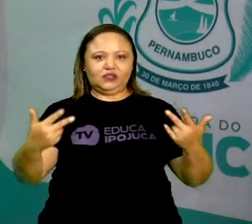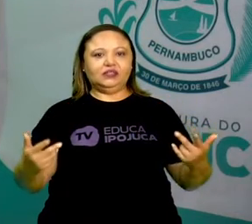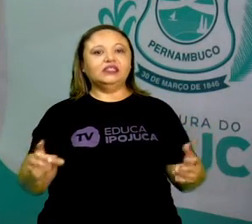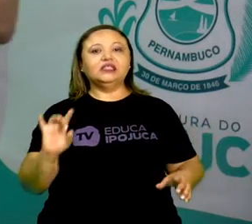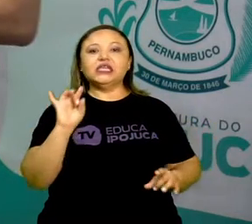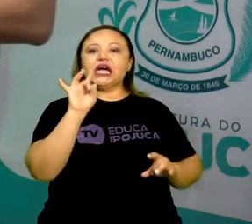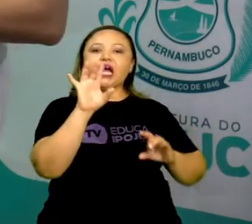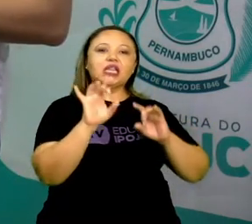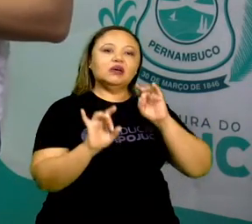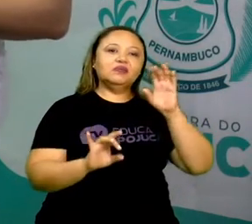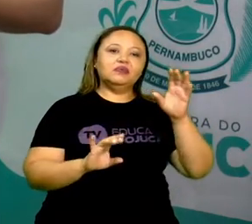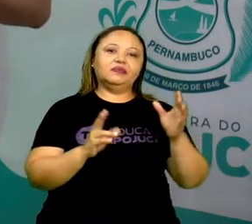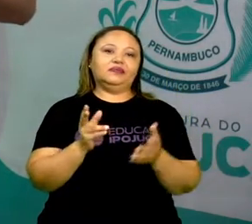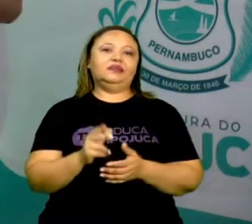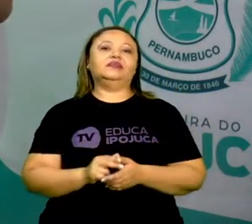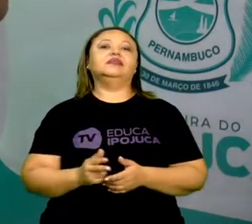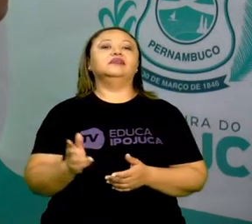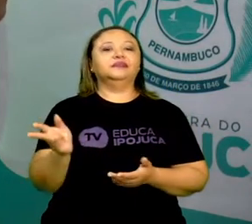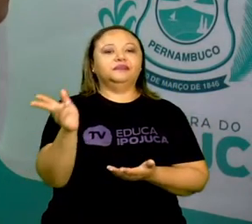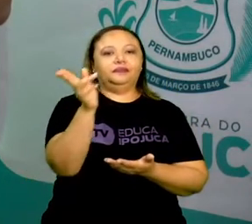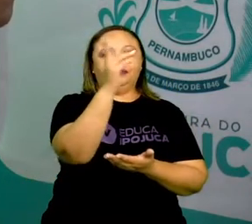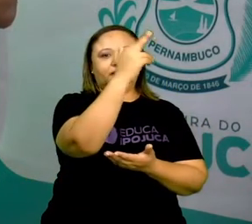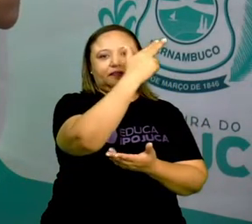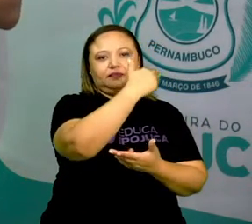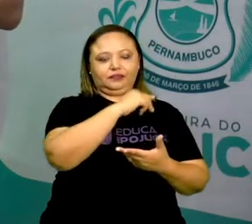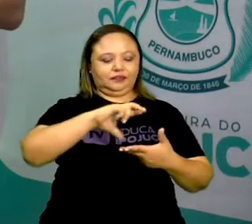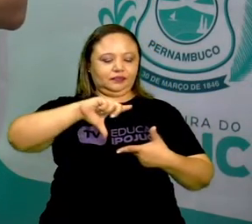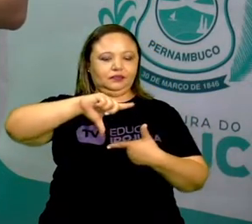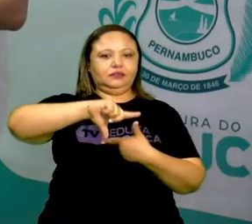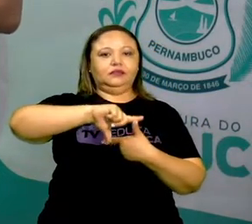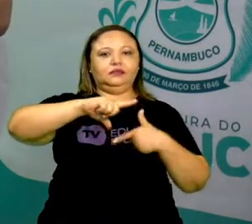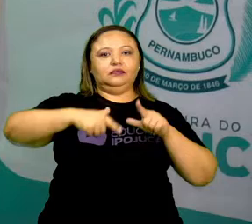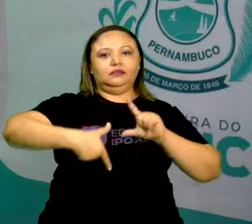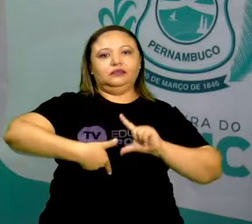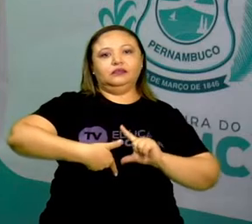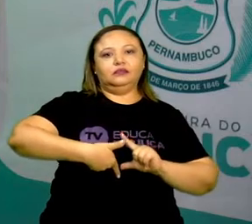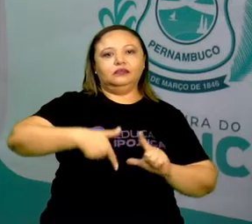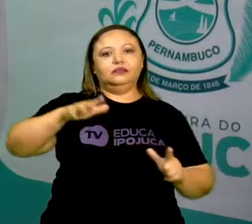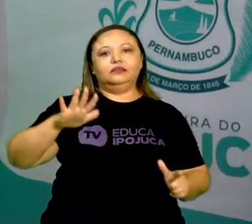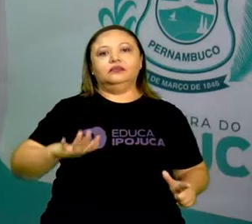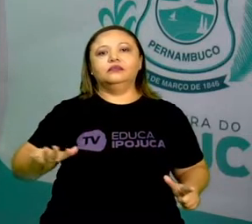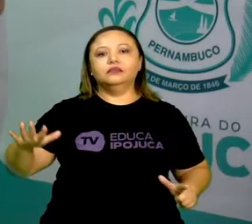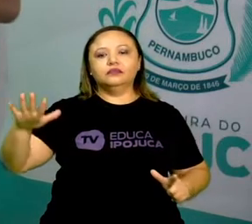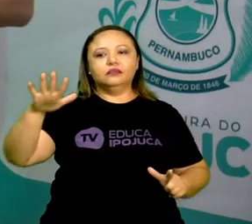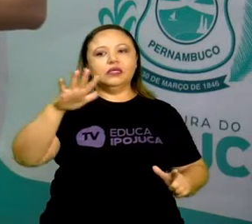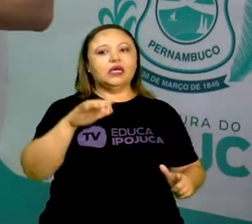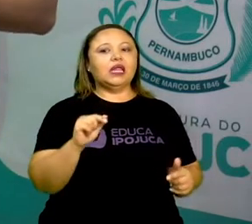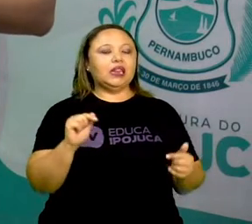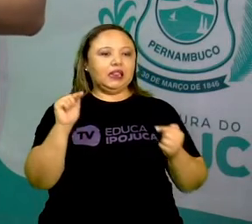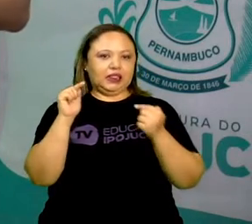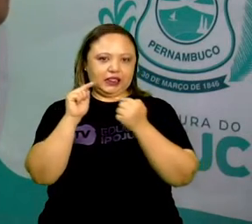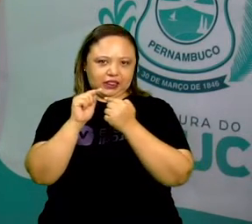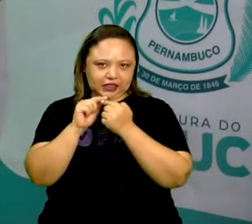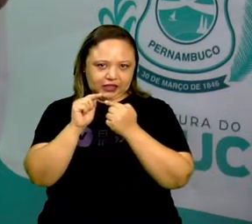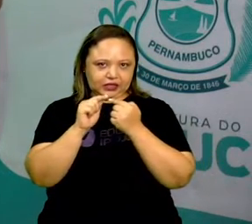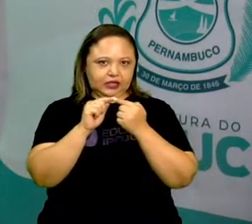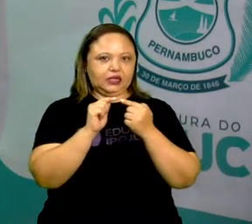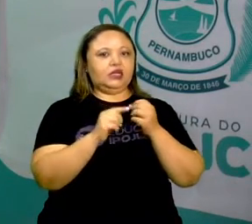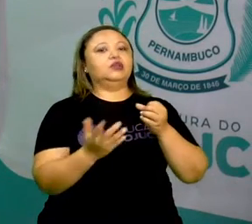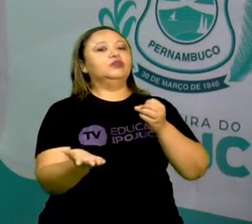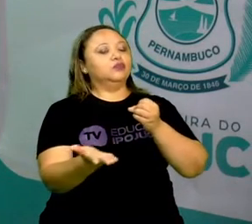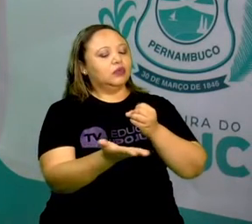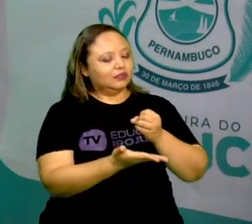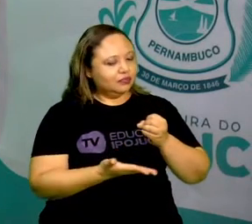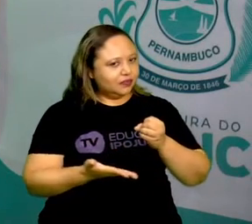Cada uma das figuras geométricas espaciais tem sua planificação, ou seja, sua base